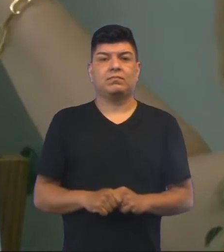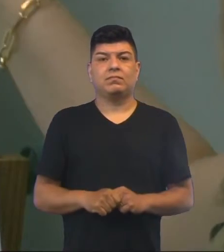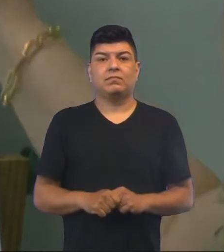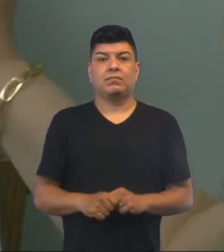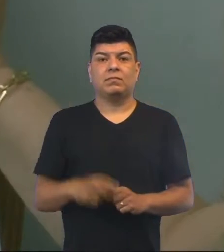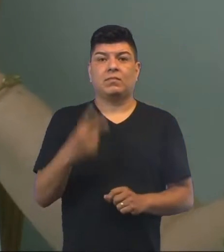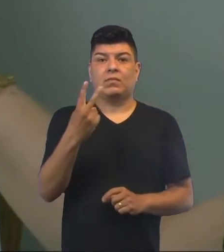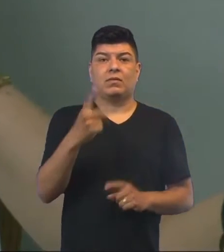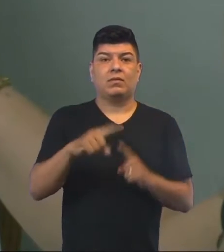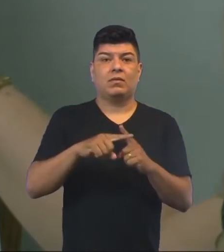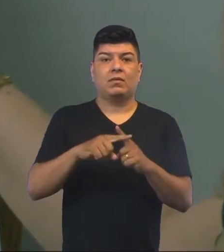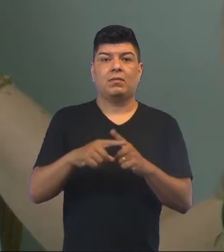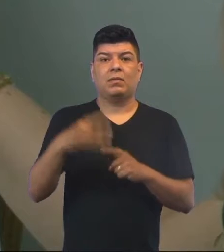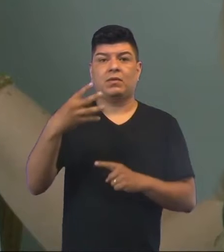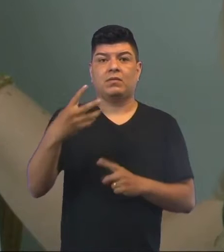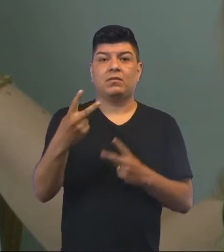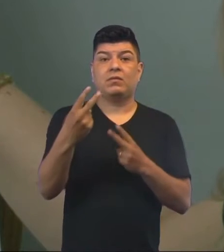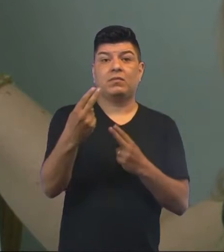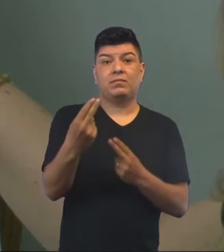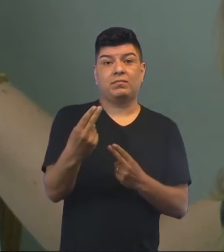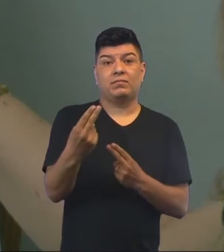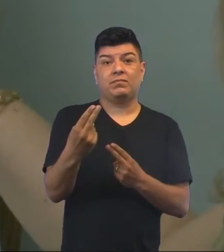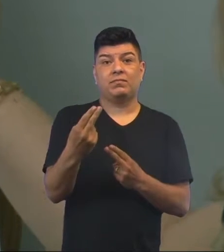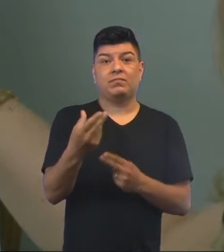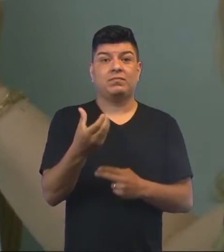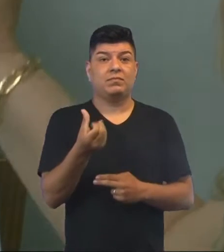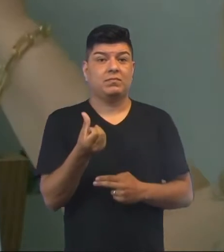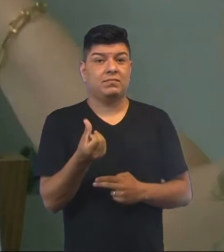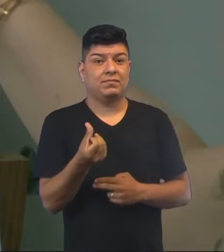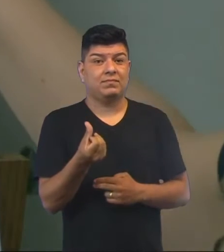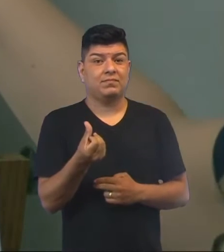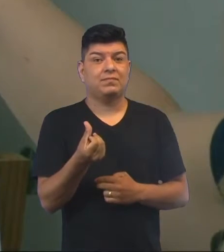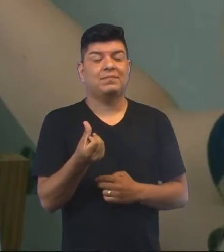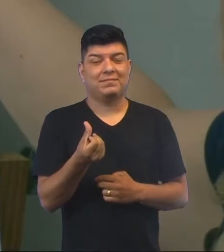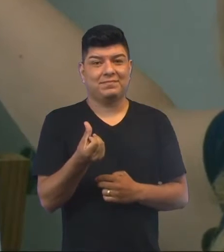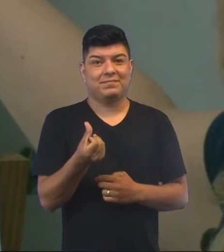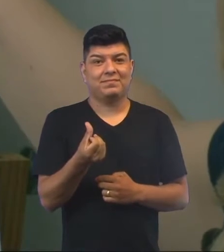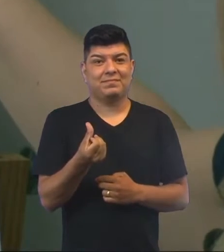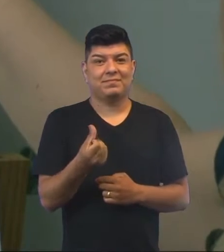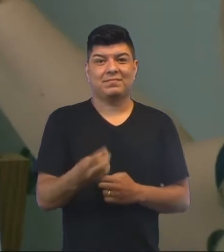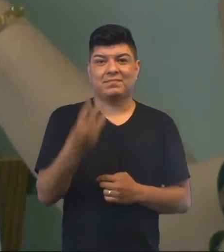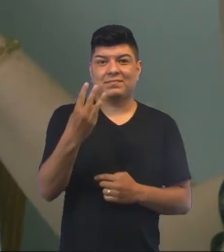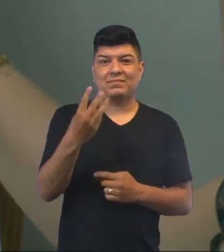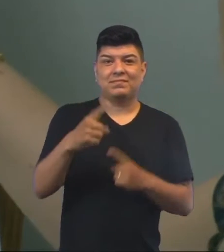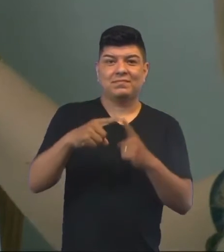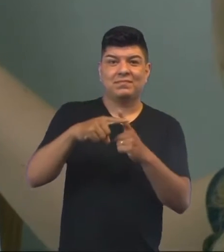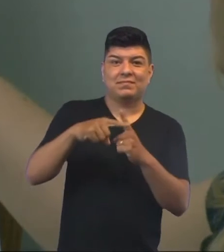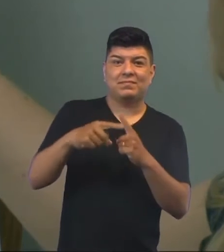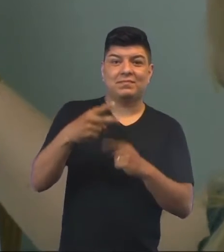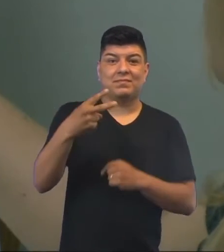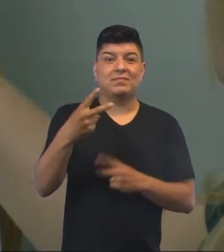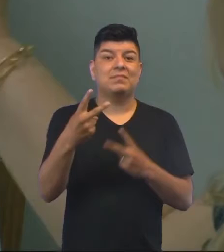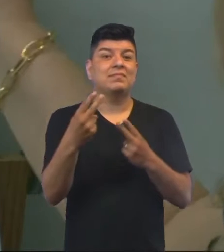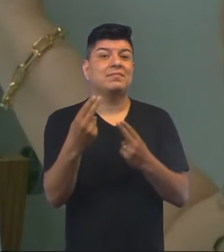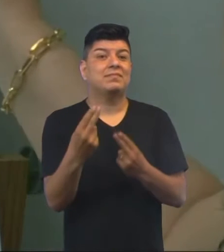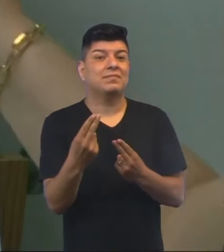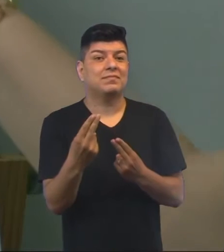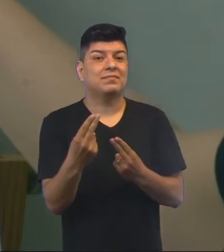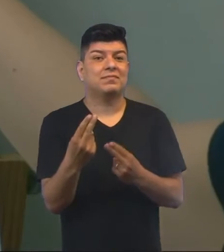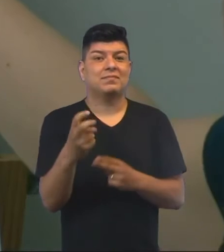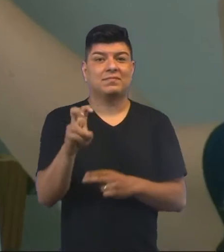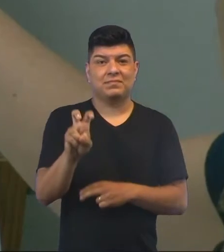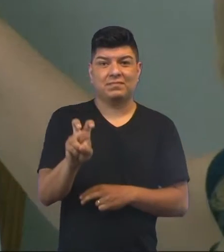os dois mais quatro eu vou ter 63 mais dois eu vou ficar